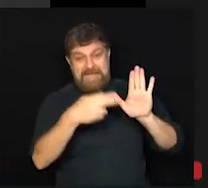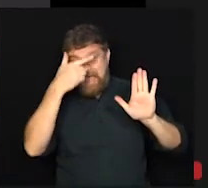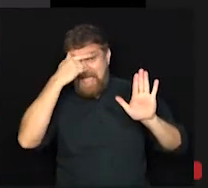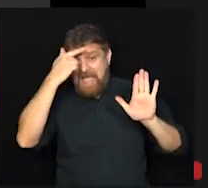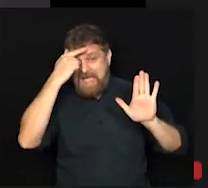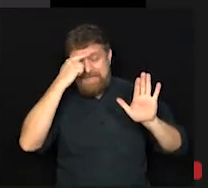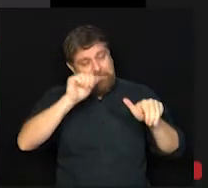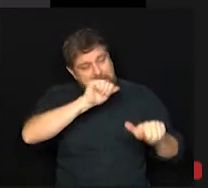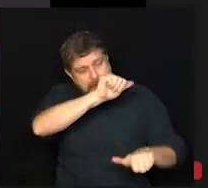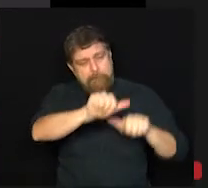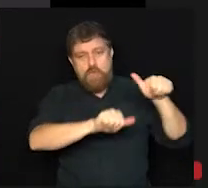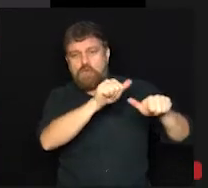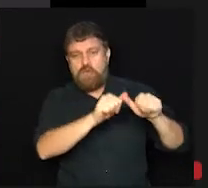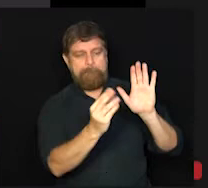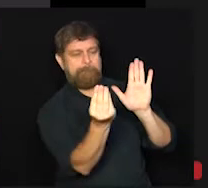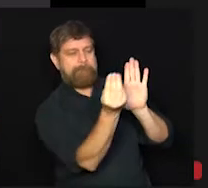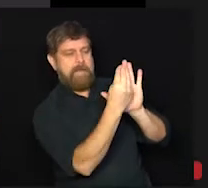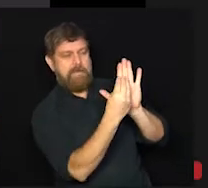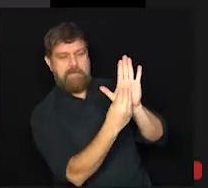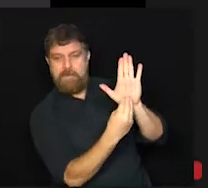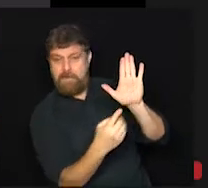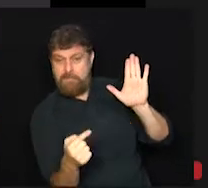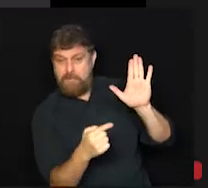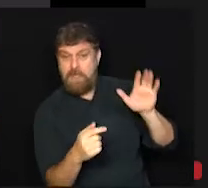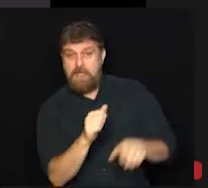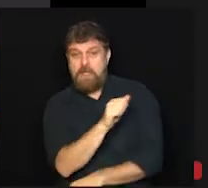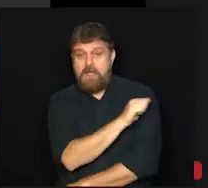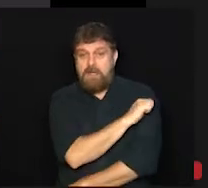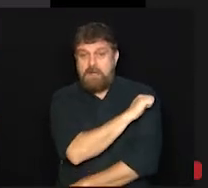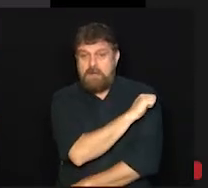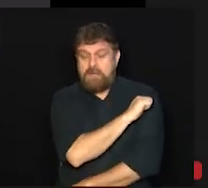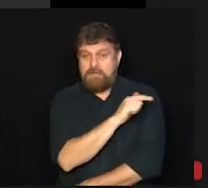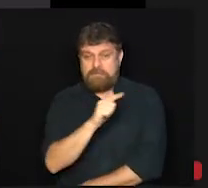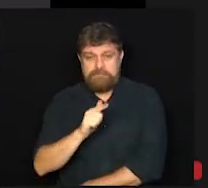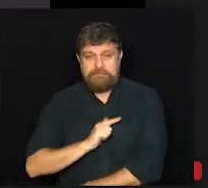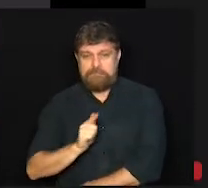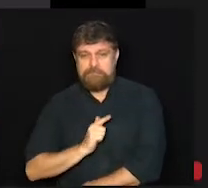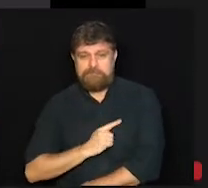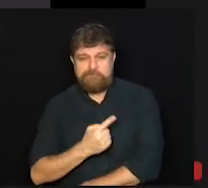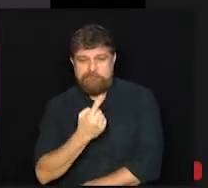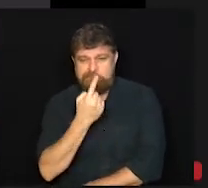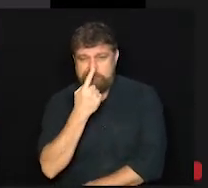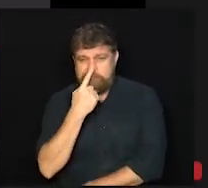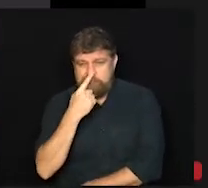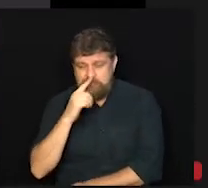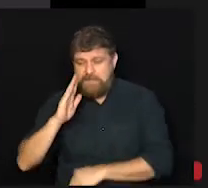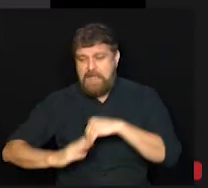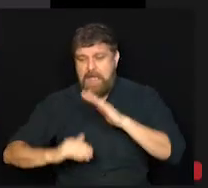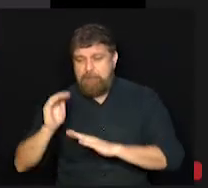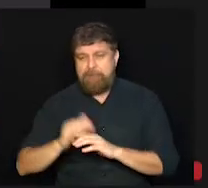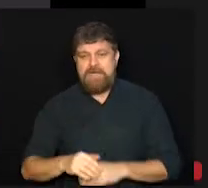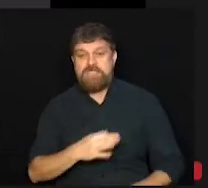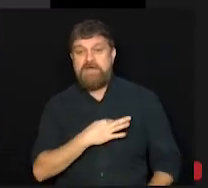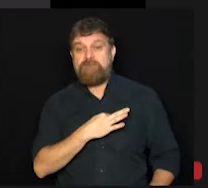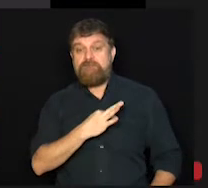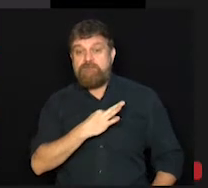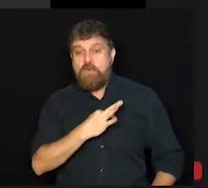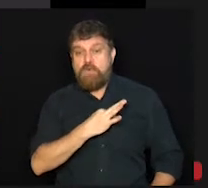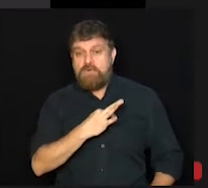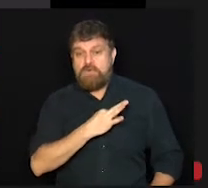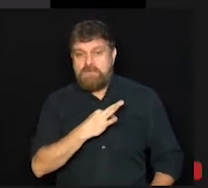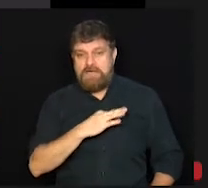ser modificadas, e os nossos alunos foram se envolvendo em atividades voluntárias. Então, criou-se uma rede